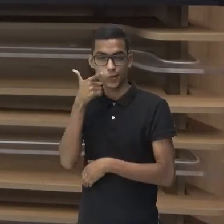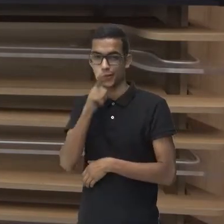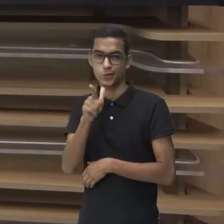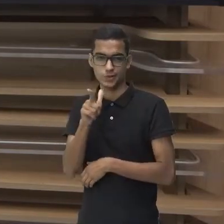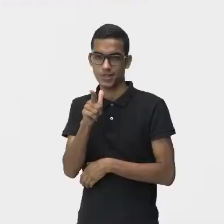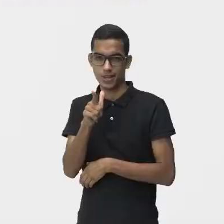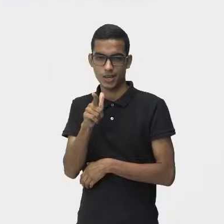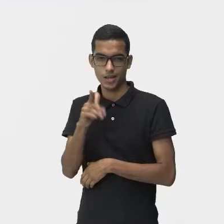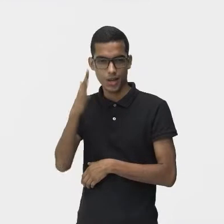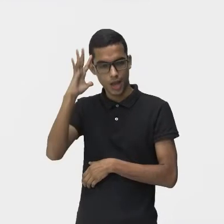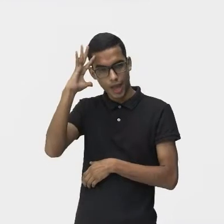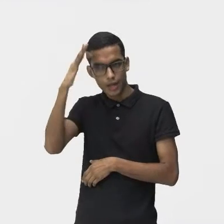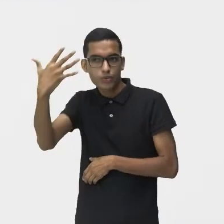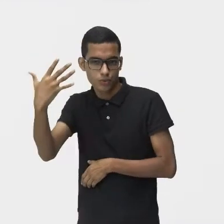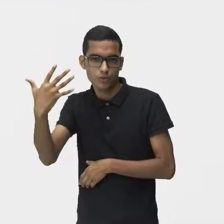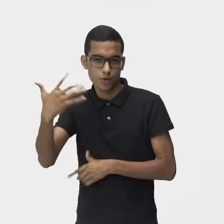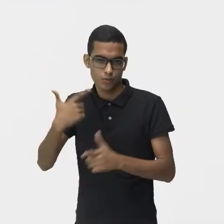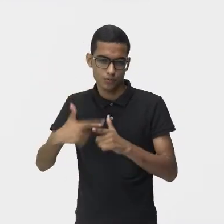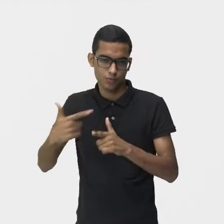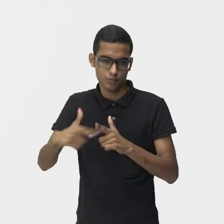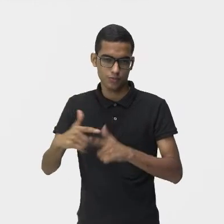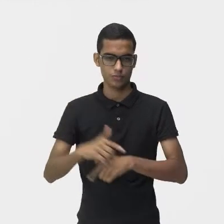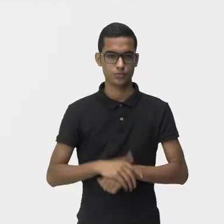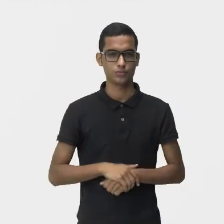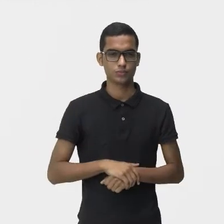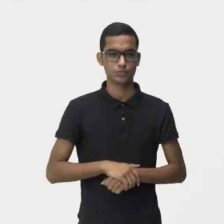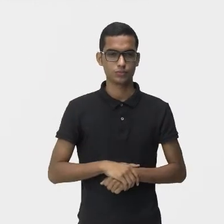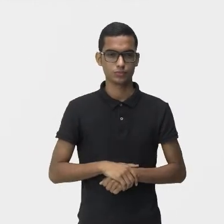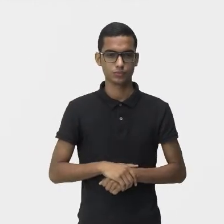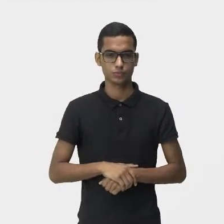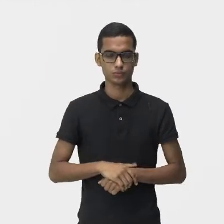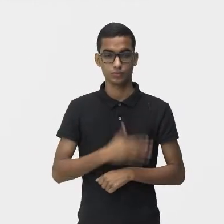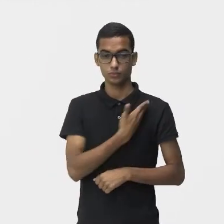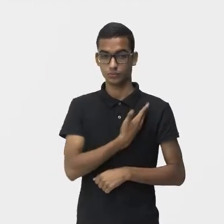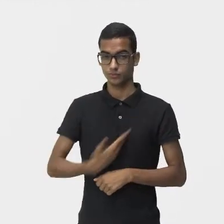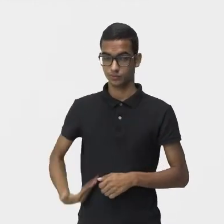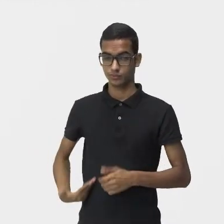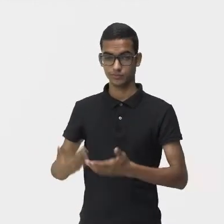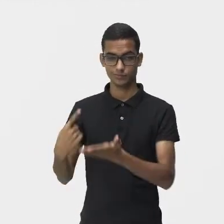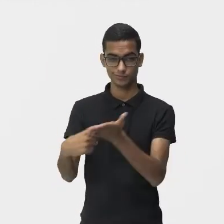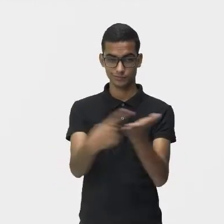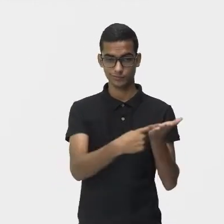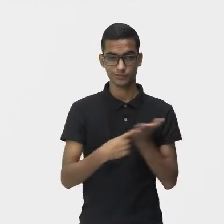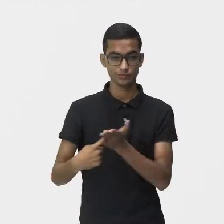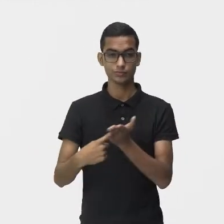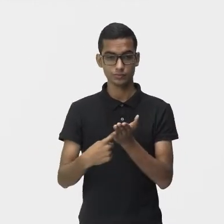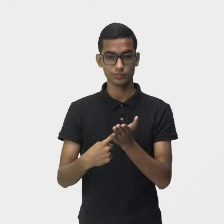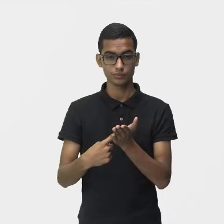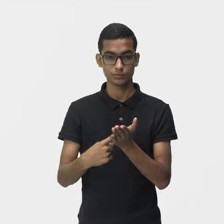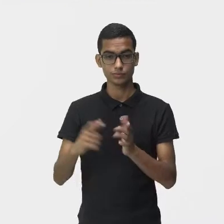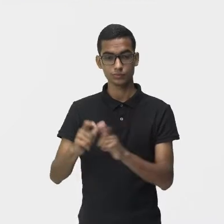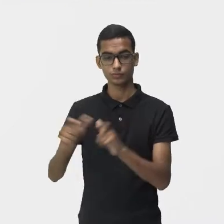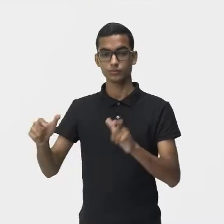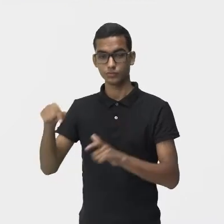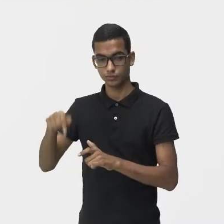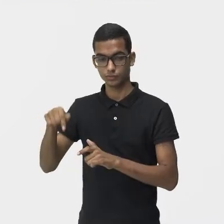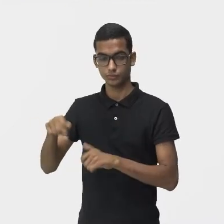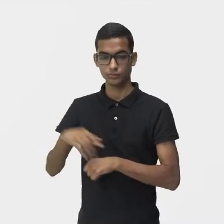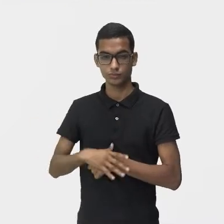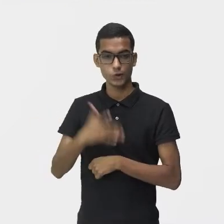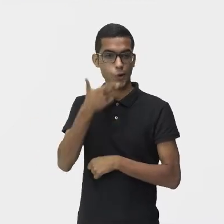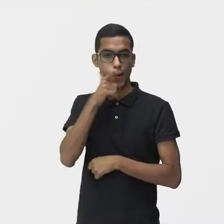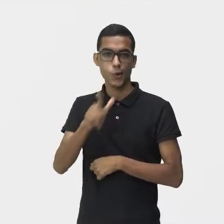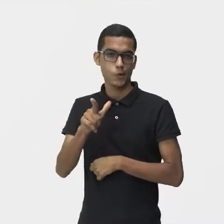situação. Vamos lá para a próxima. O governo da convenção, exercido então pela maioria gerundina, não